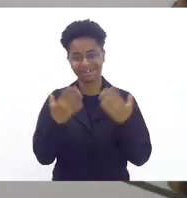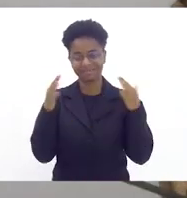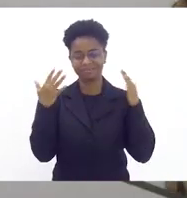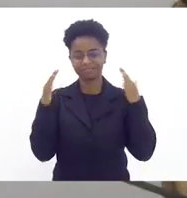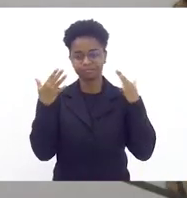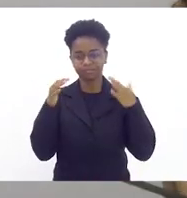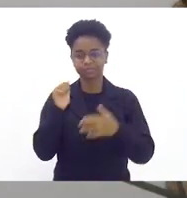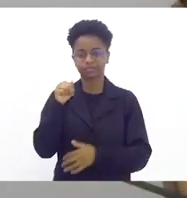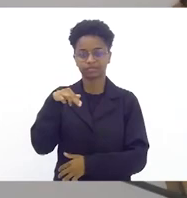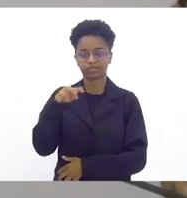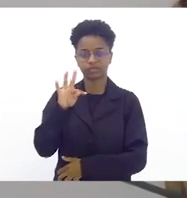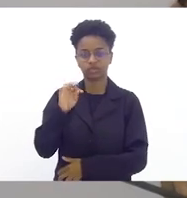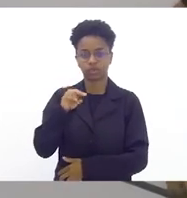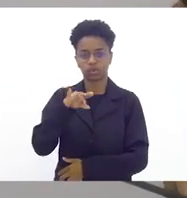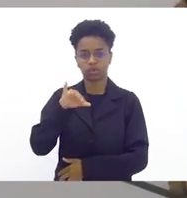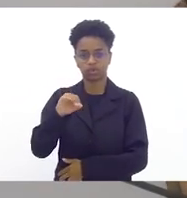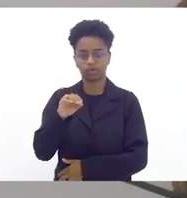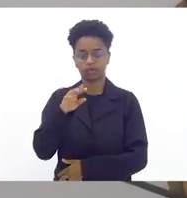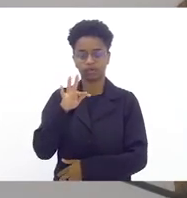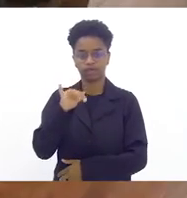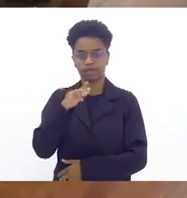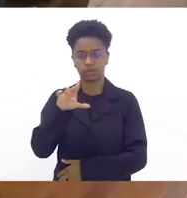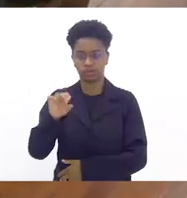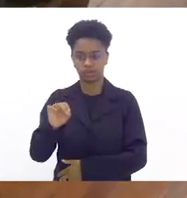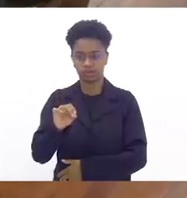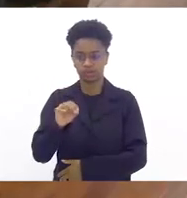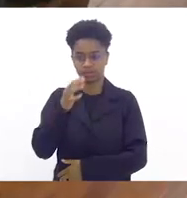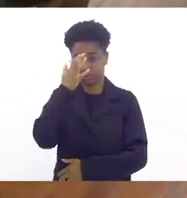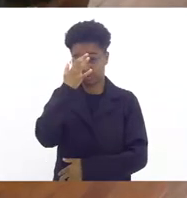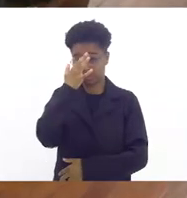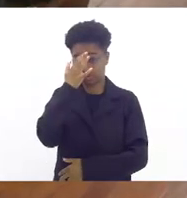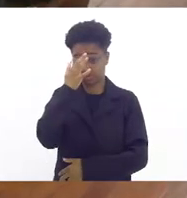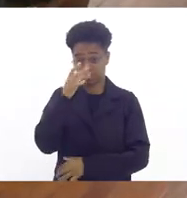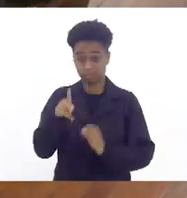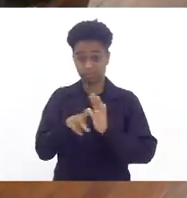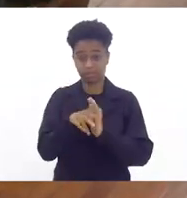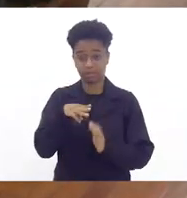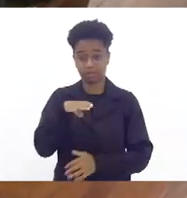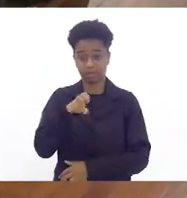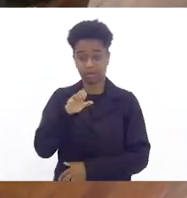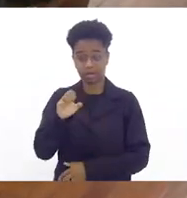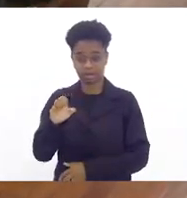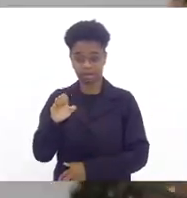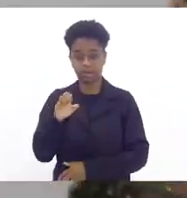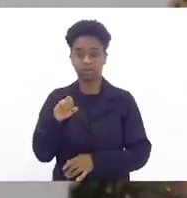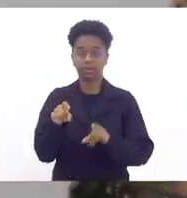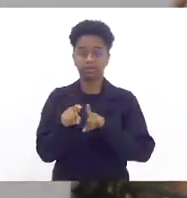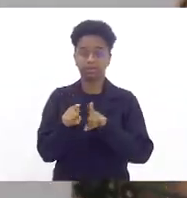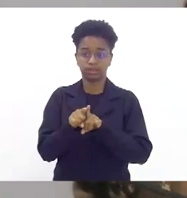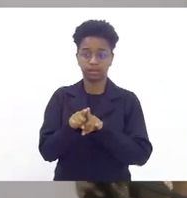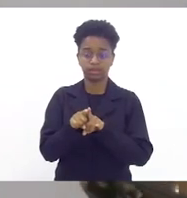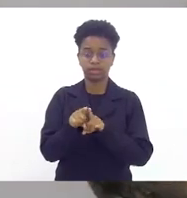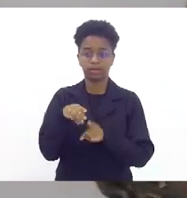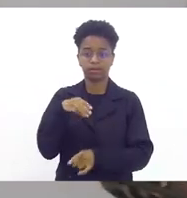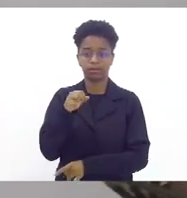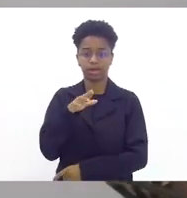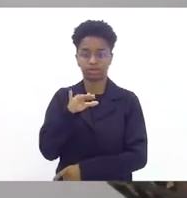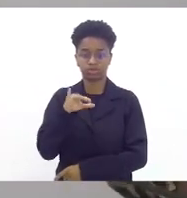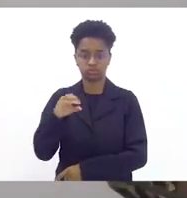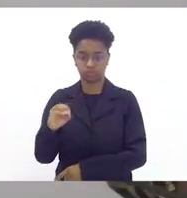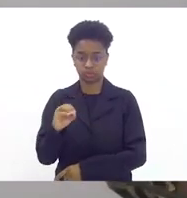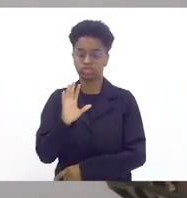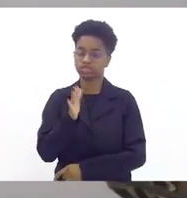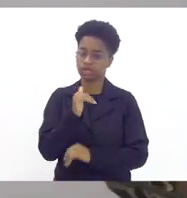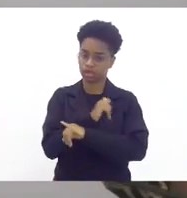O Antônio Filho, que é da mãe, da mãe. O Márcio, que está com a gente aqui, já foi